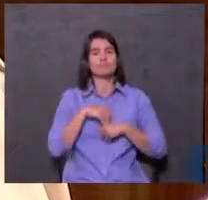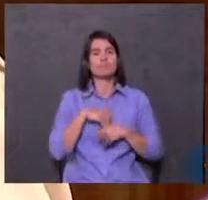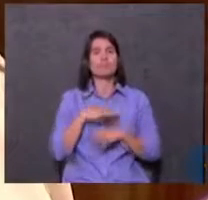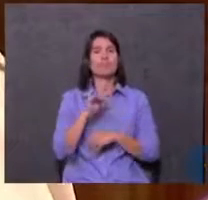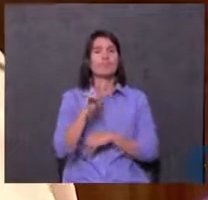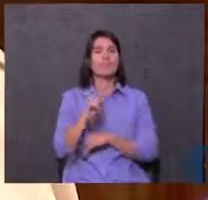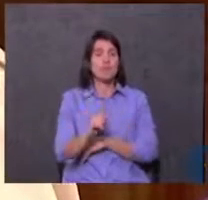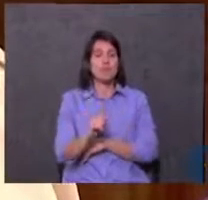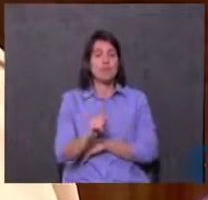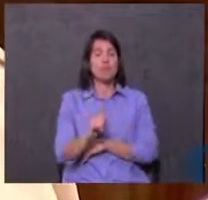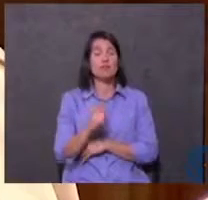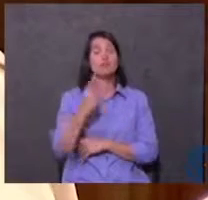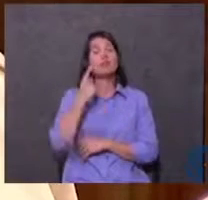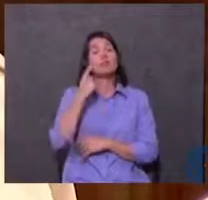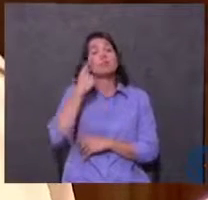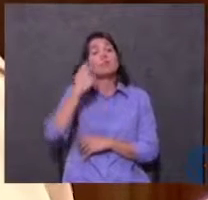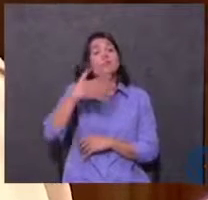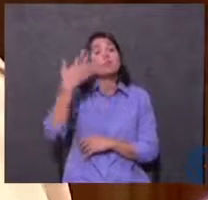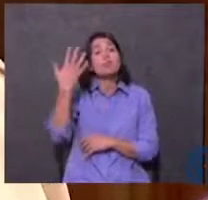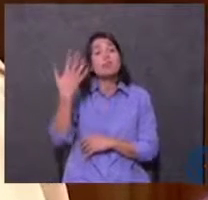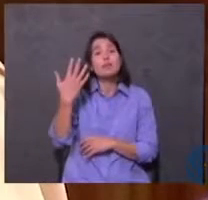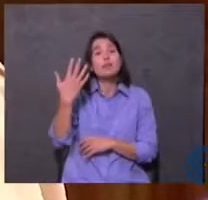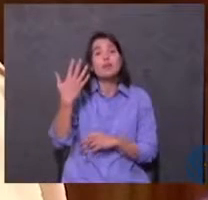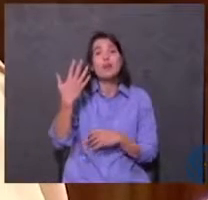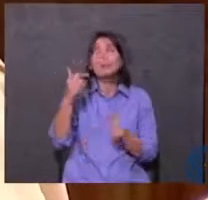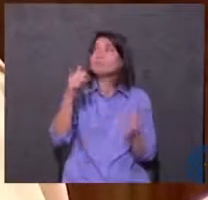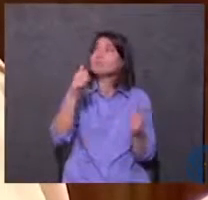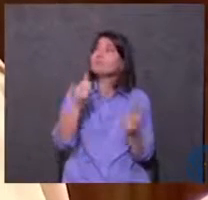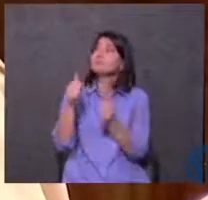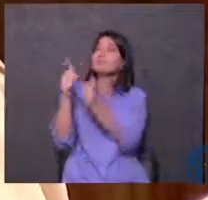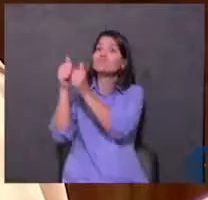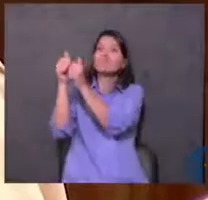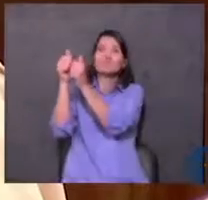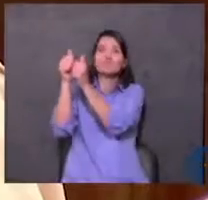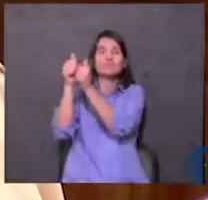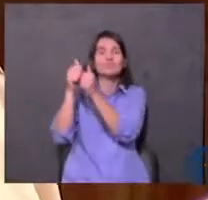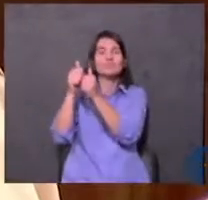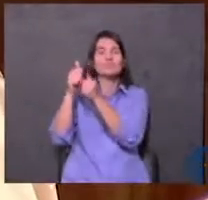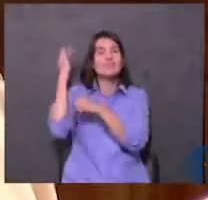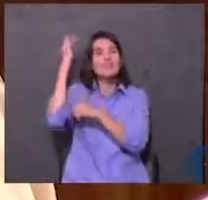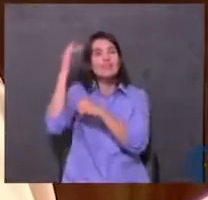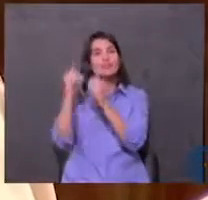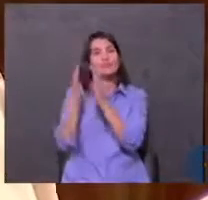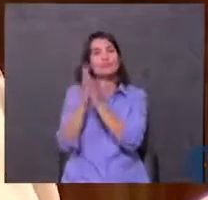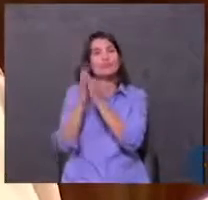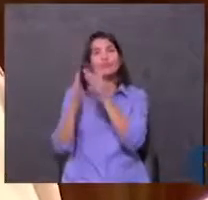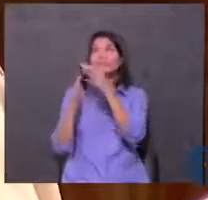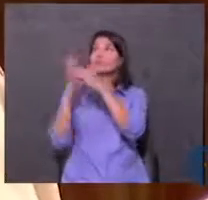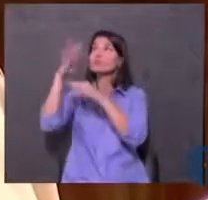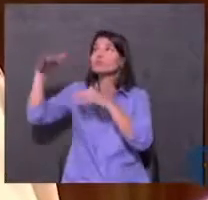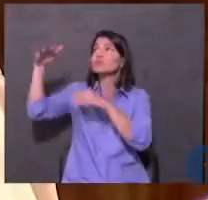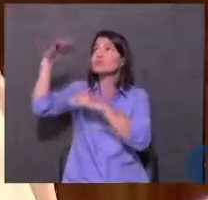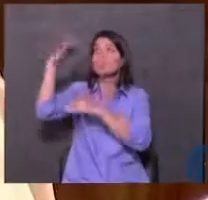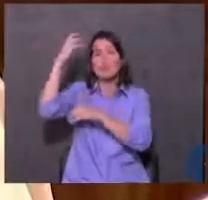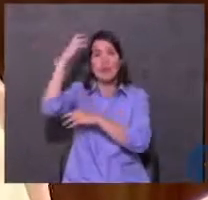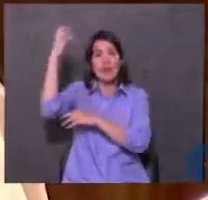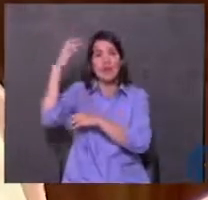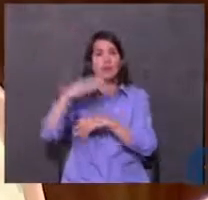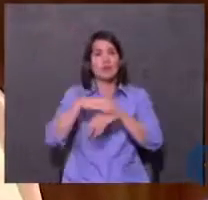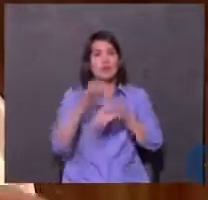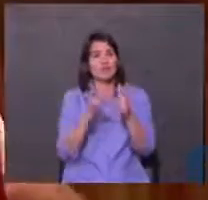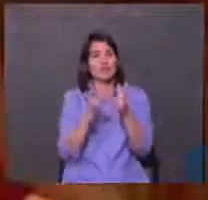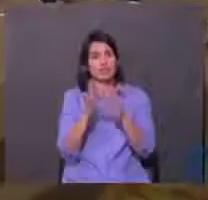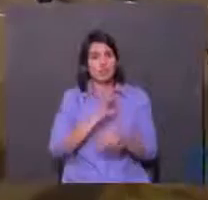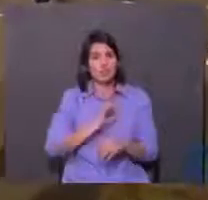día posamos encontrarvos con todos os santos no reino dos céus. Por Cristo, nosso